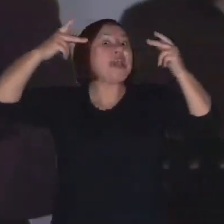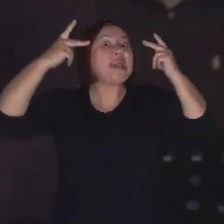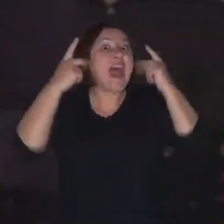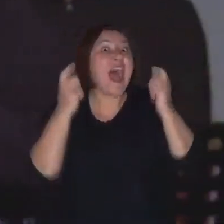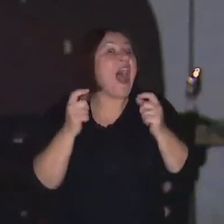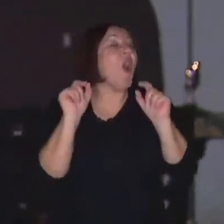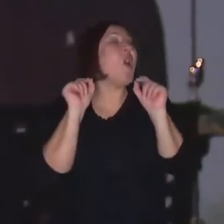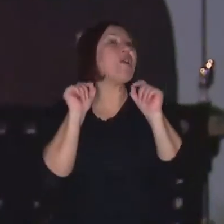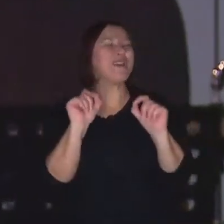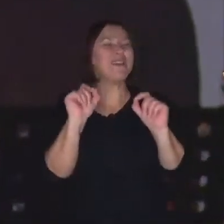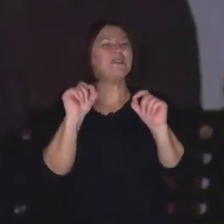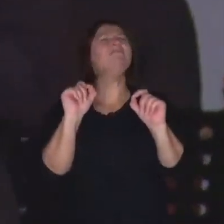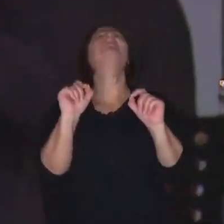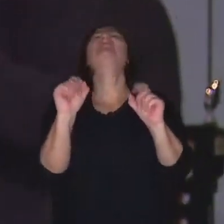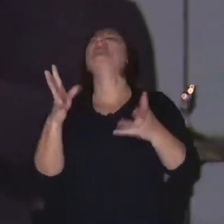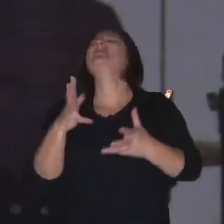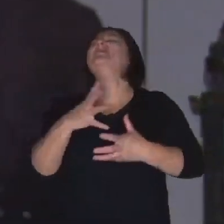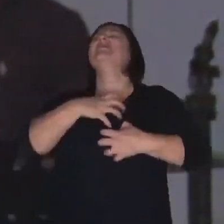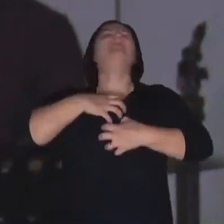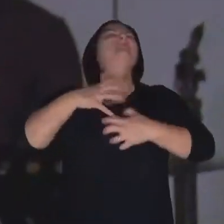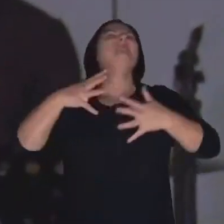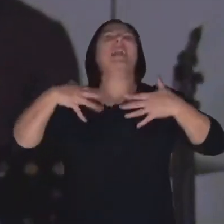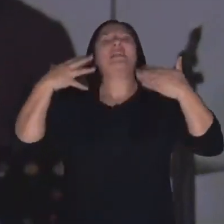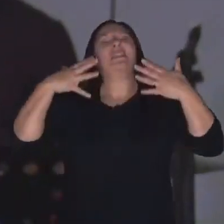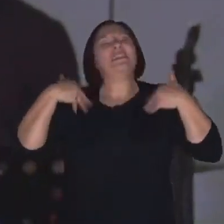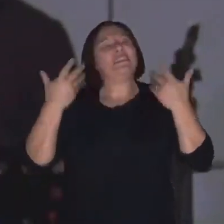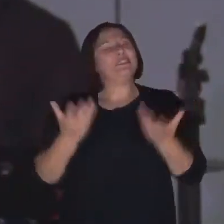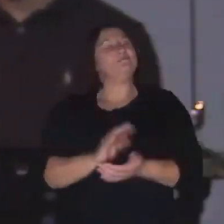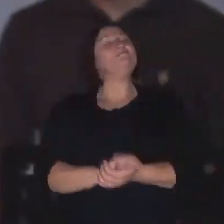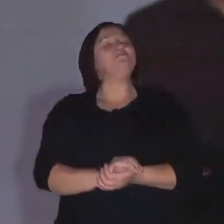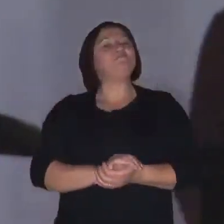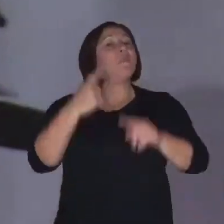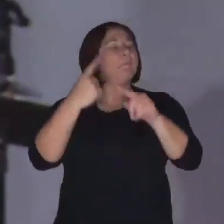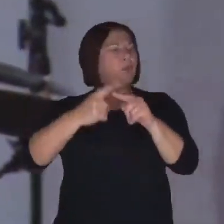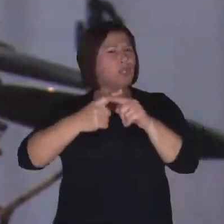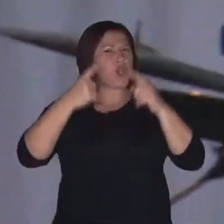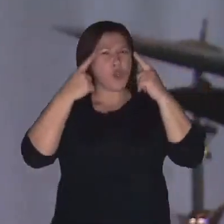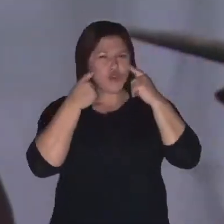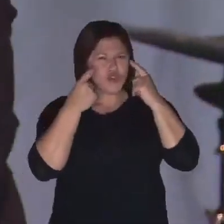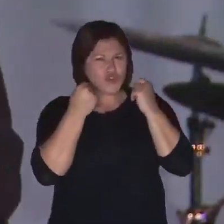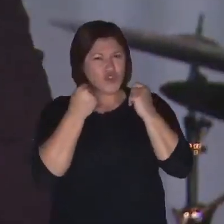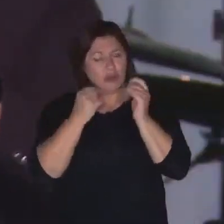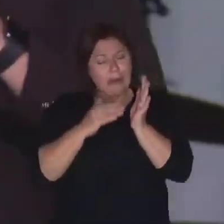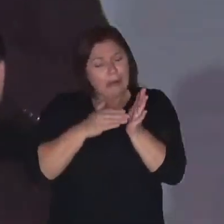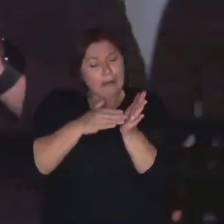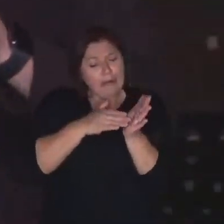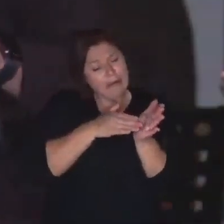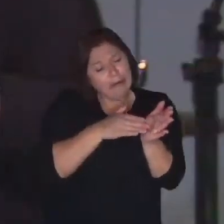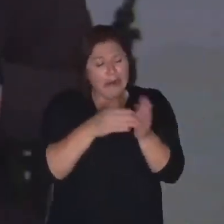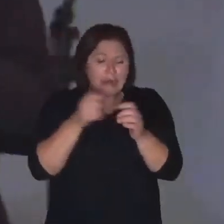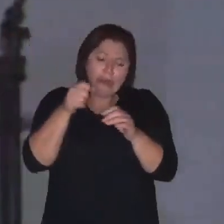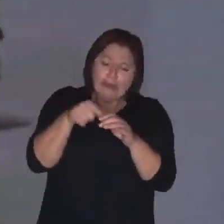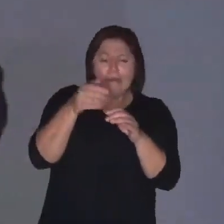Porque o choro, ele não está condicionado, Tati, à semente que eu semeio. Segura só um pouco, segura só um pouco, segura só um pouco,